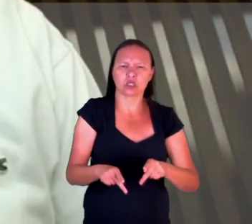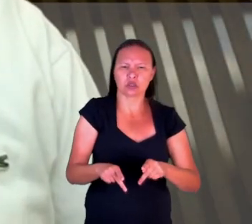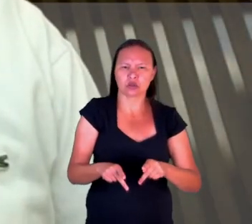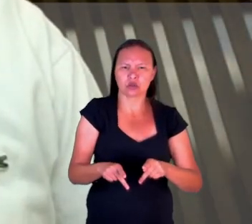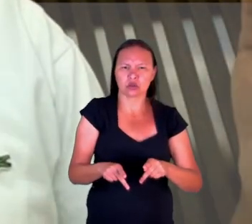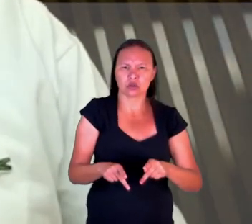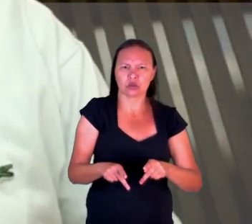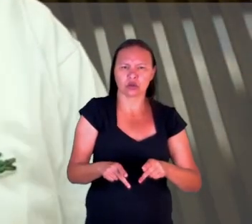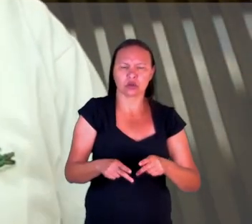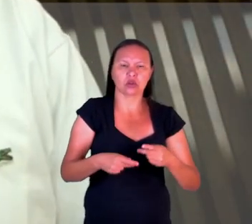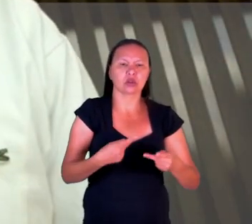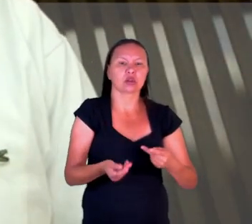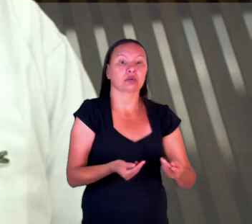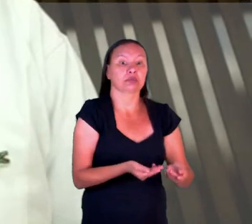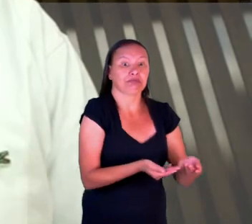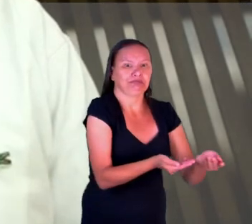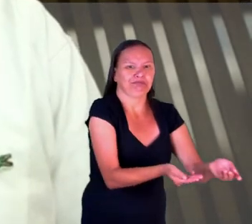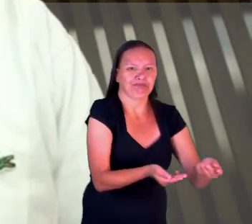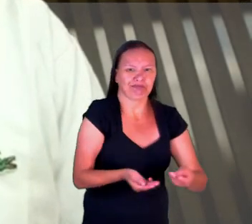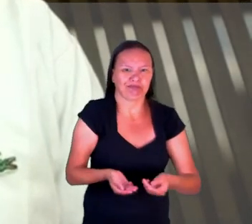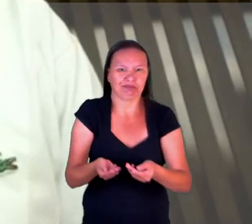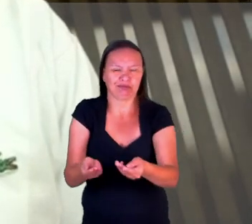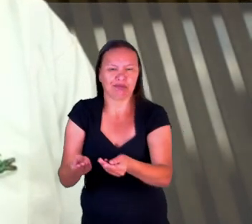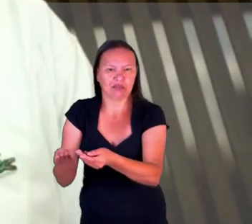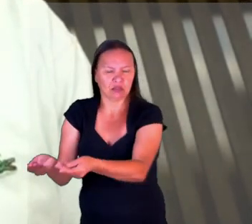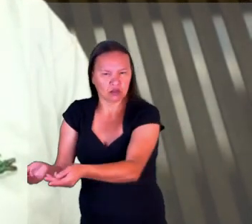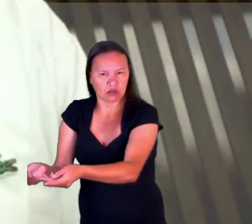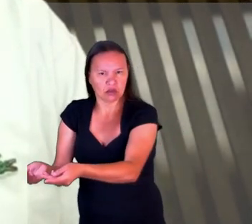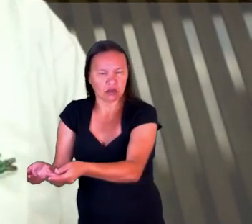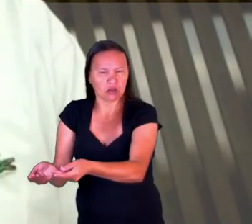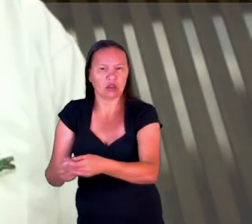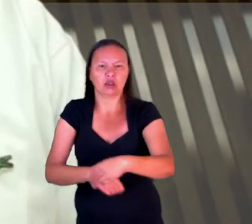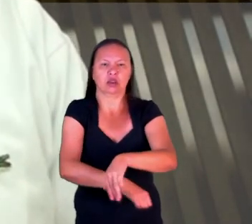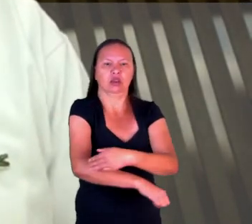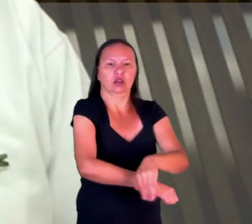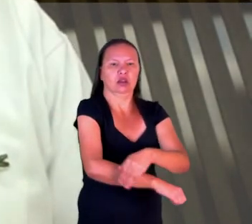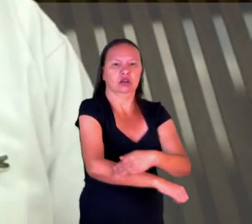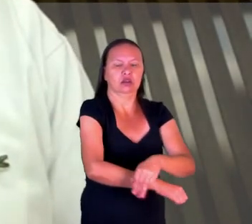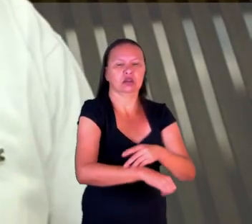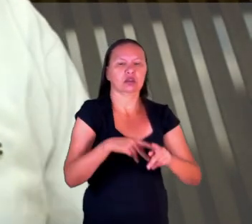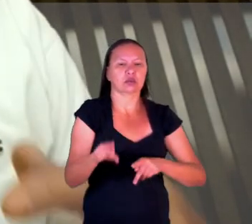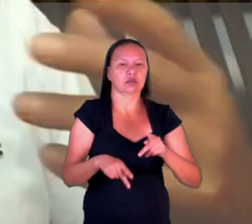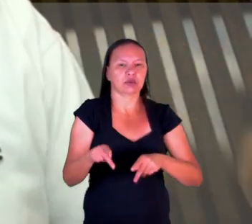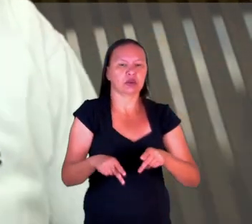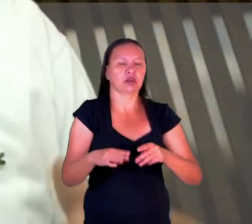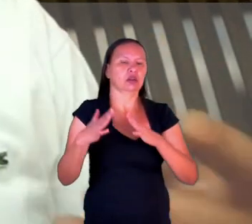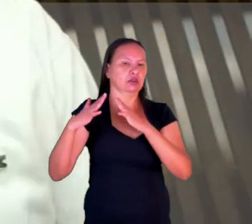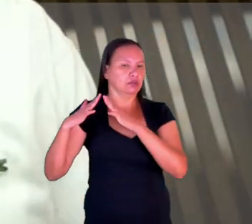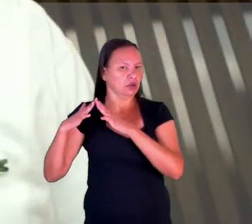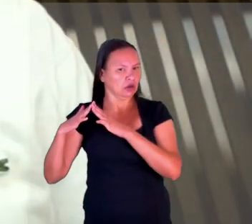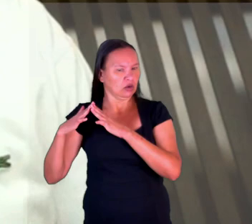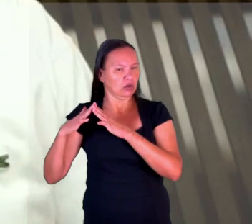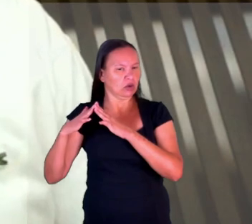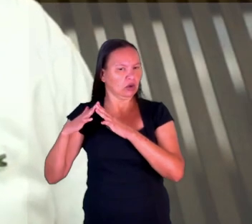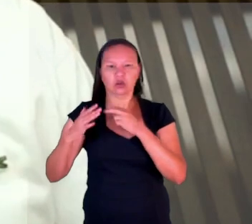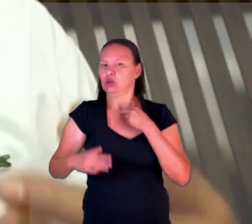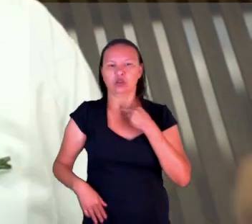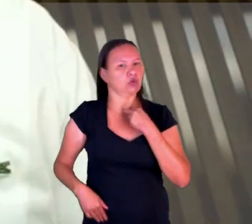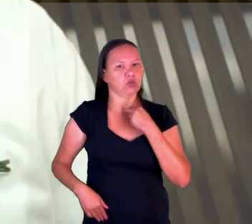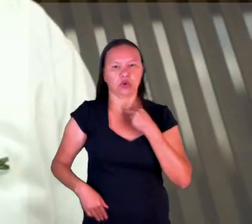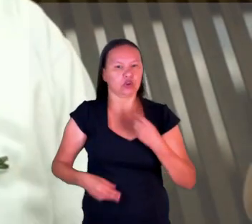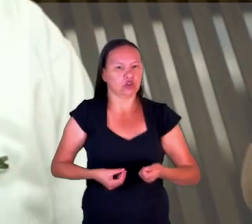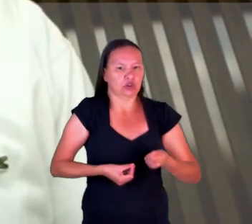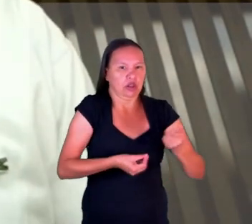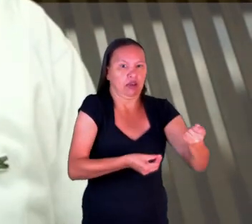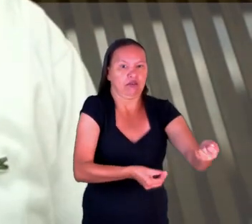e que levam comida eh eh até os pontos de Concentração da da da população em situação de rua então é é eh é Um